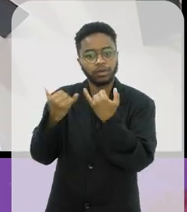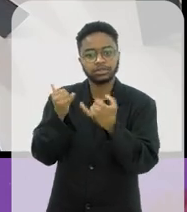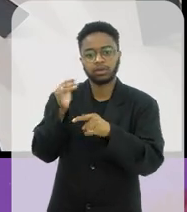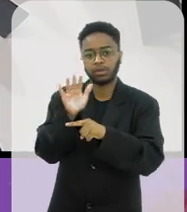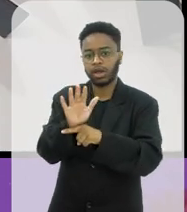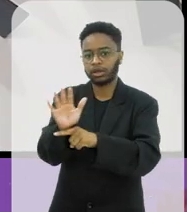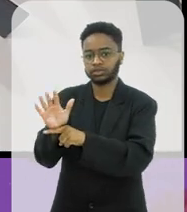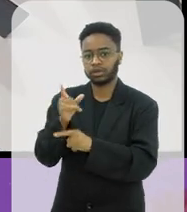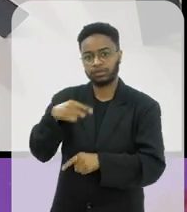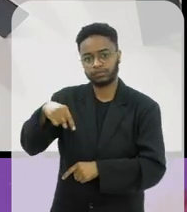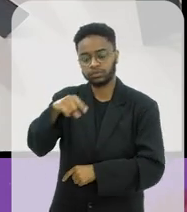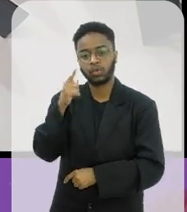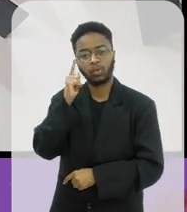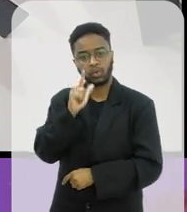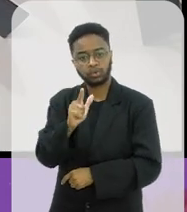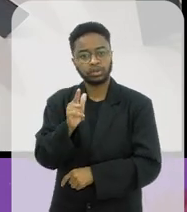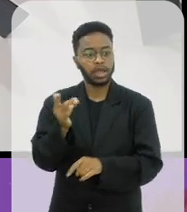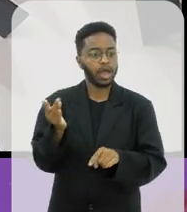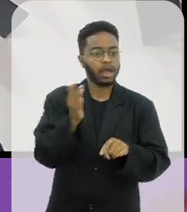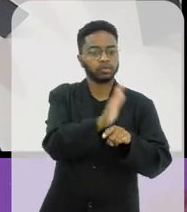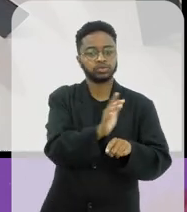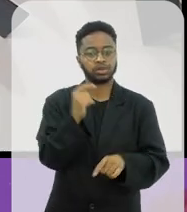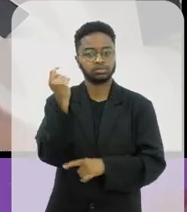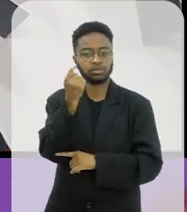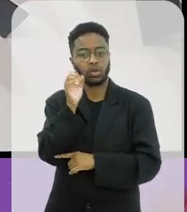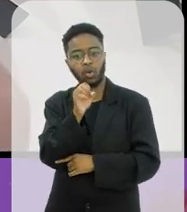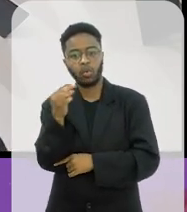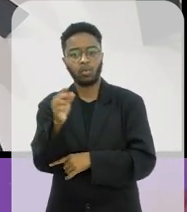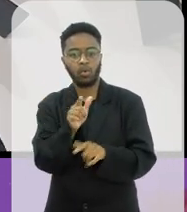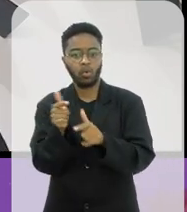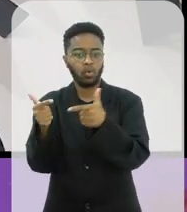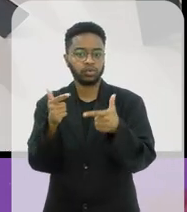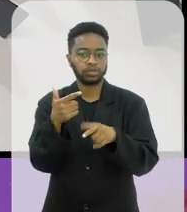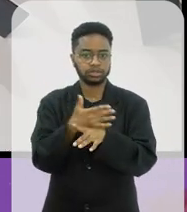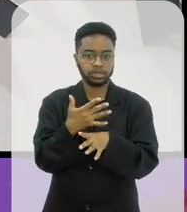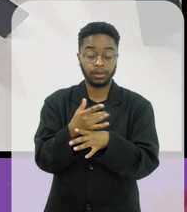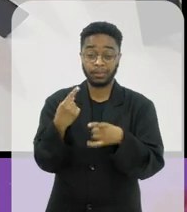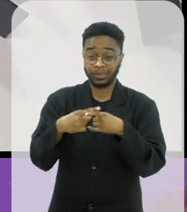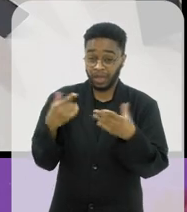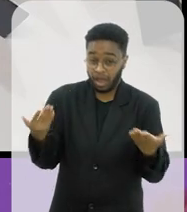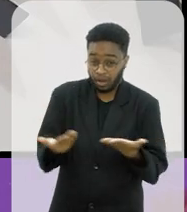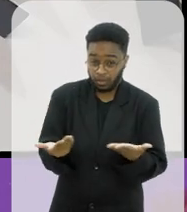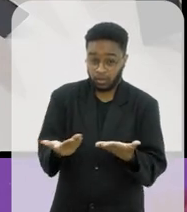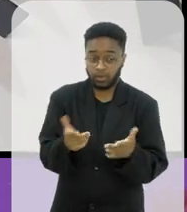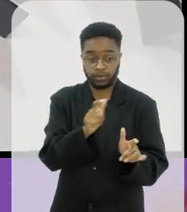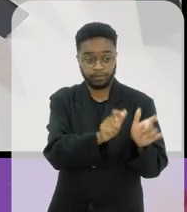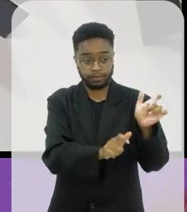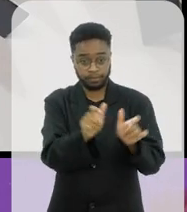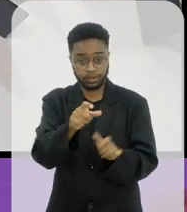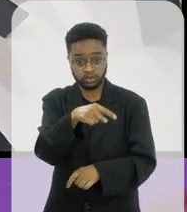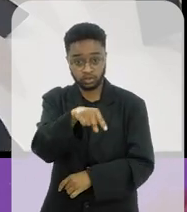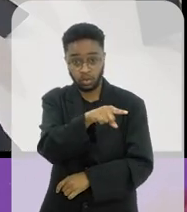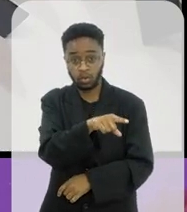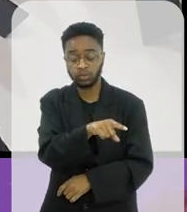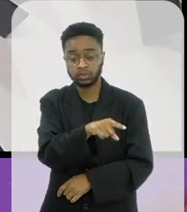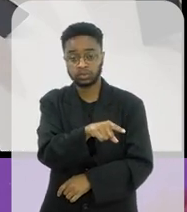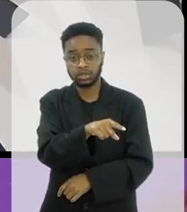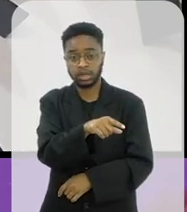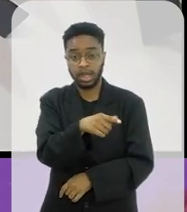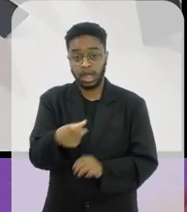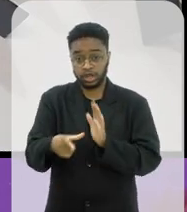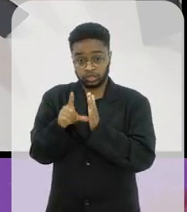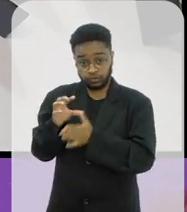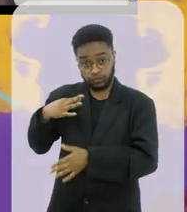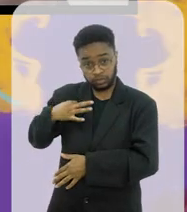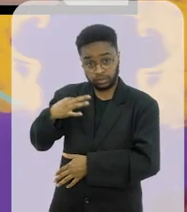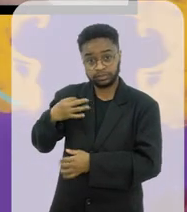informação e te ajudar a chegar lá no Rio Grande do Sul ou em outras cidades. Porque nesse momento, aquelas pessoas, Rui, que estavam também